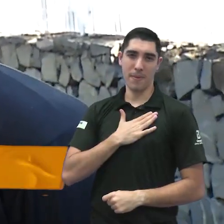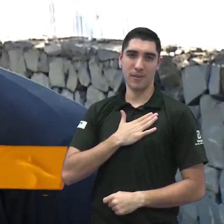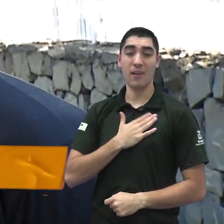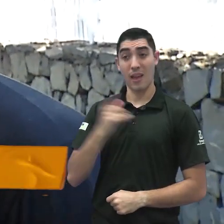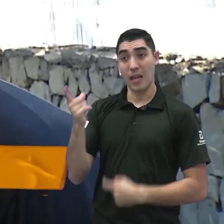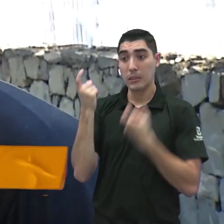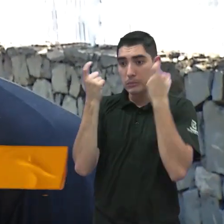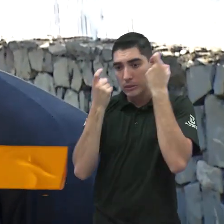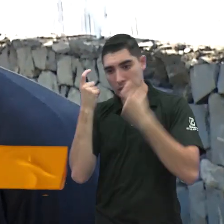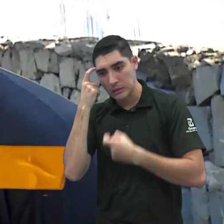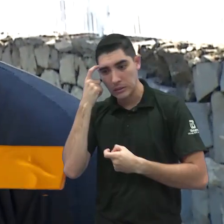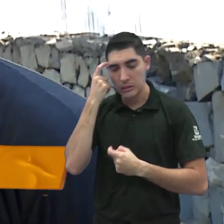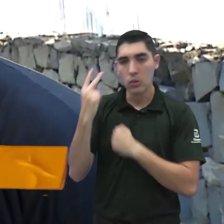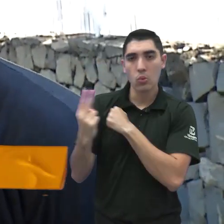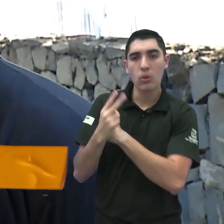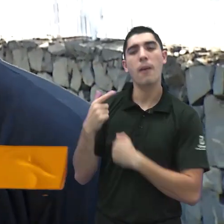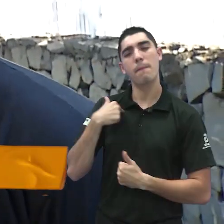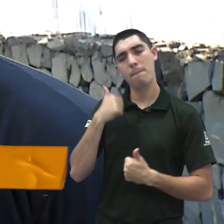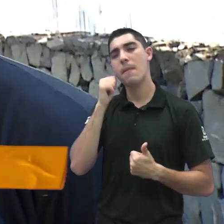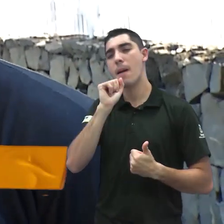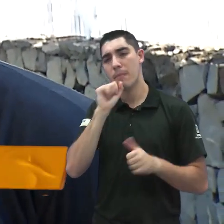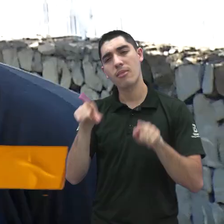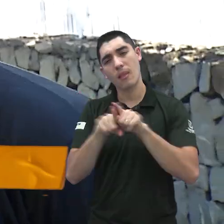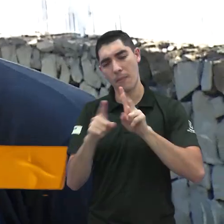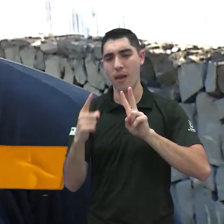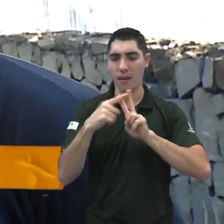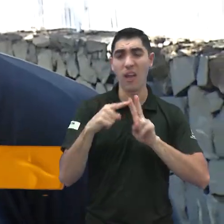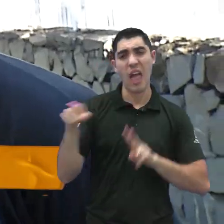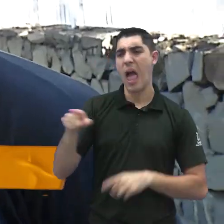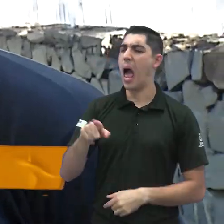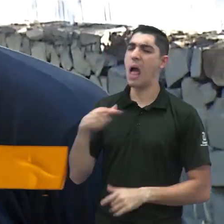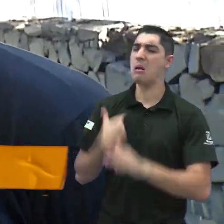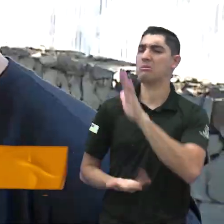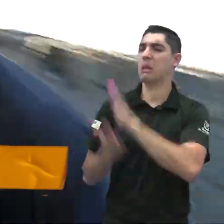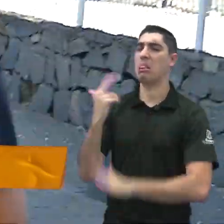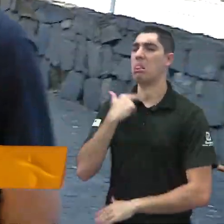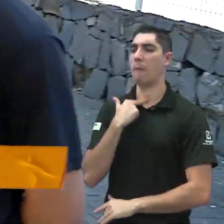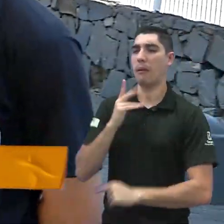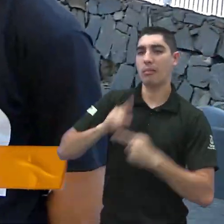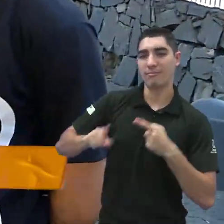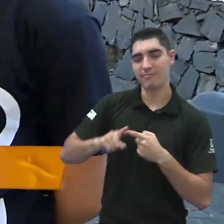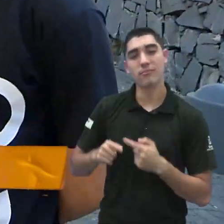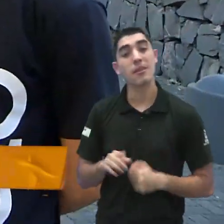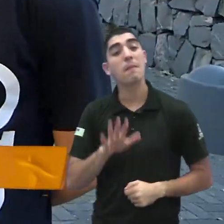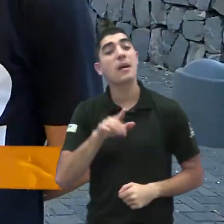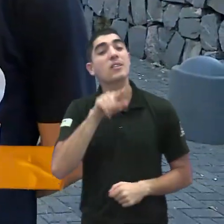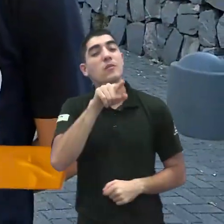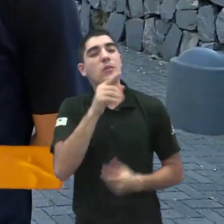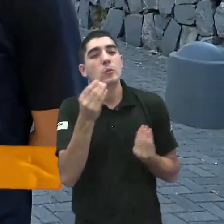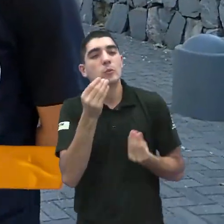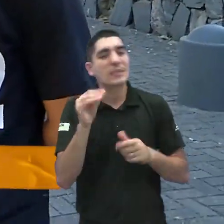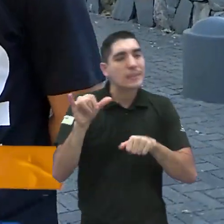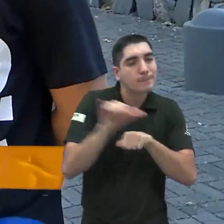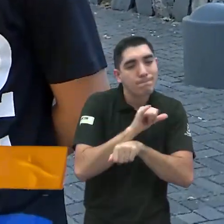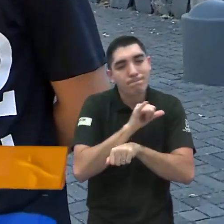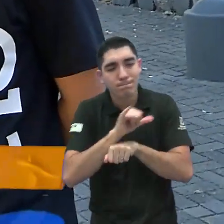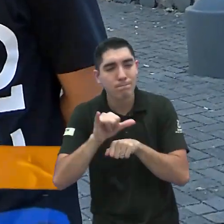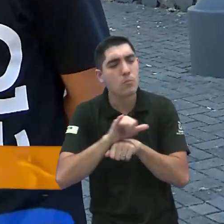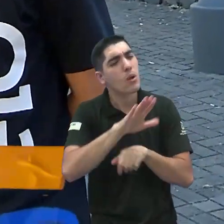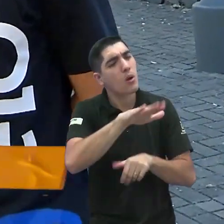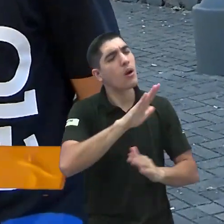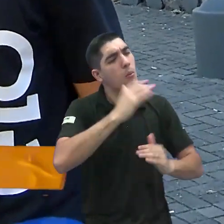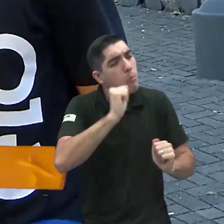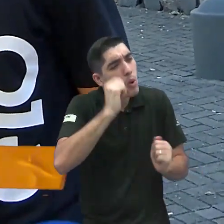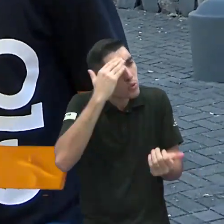meu bem e ele fica preocupado. Minha mãe também, ela às vezes não quer que eu saia. E como que você faz assim pra tentar conquistar a confiança